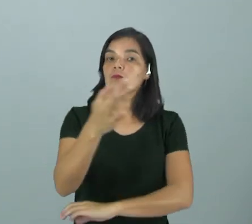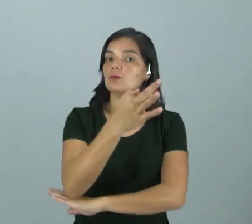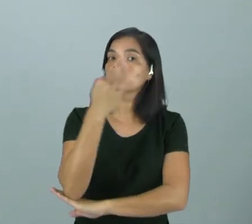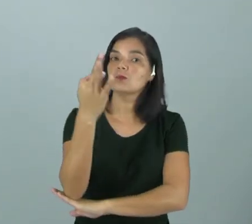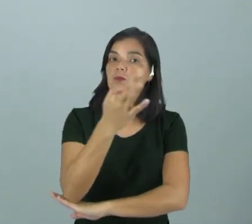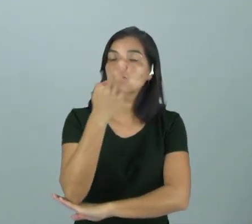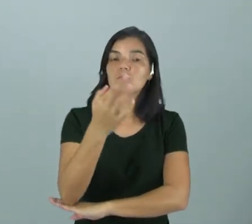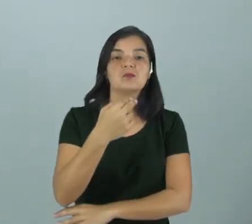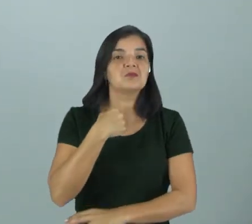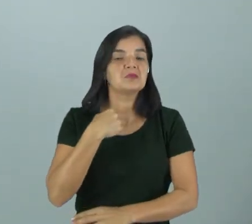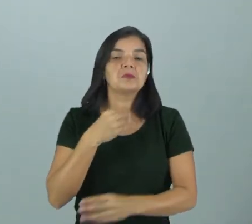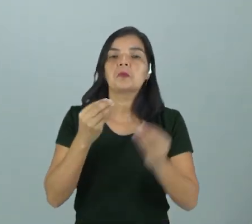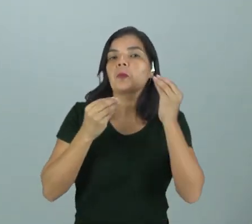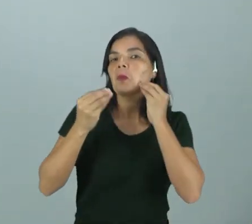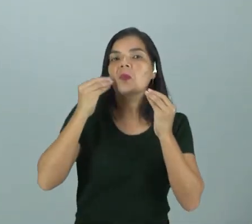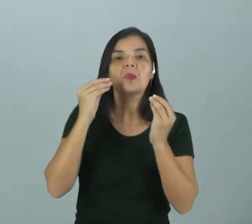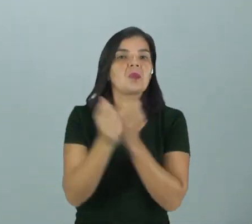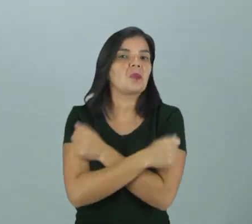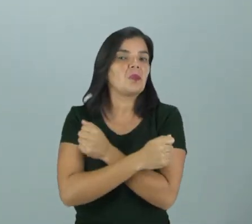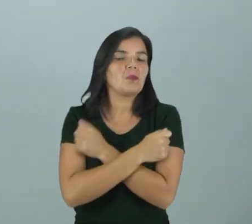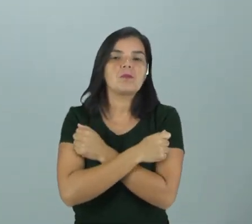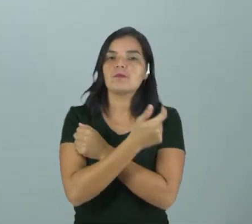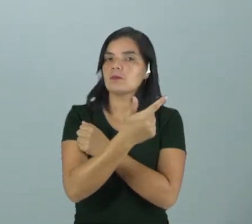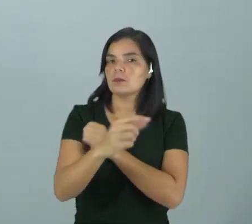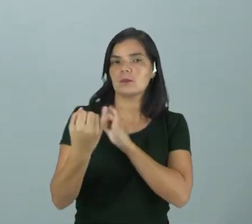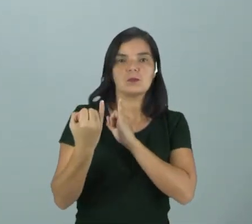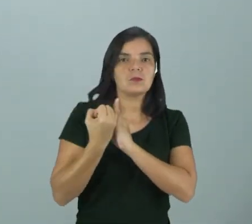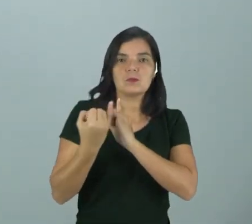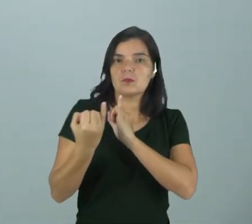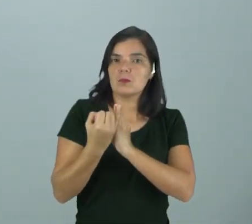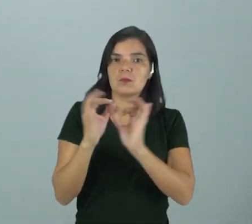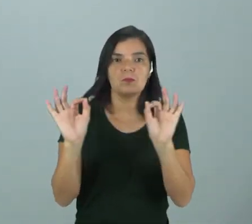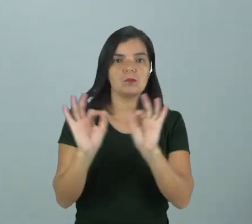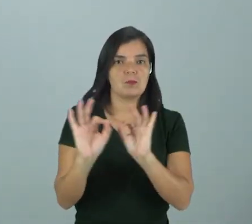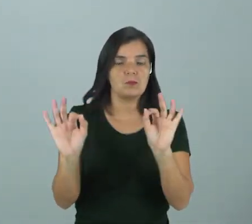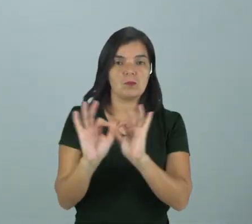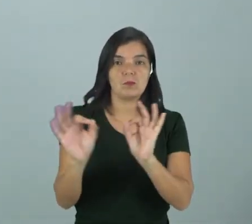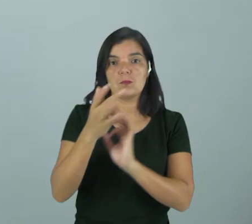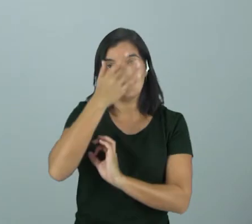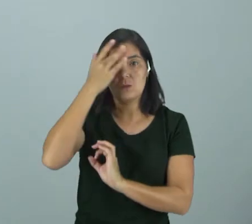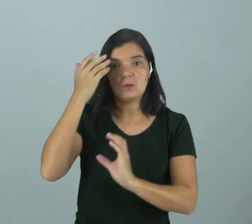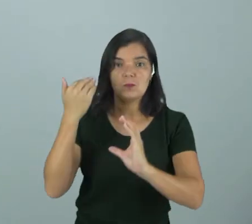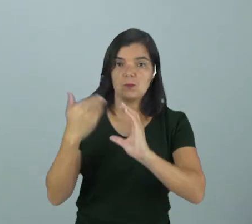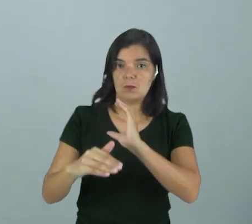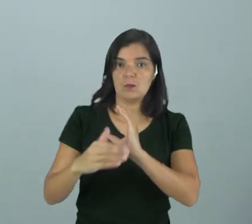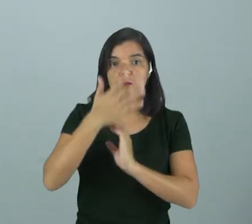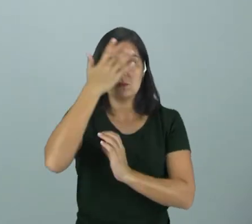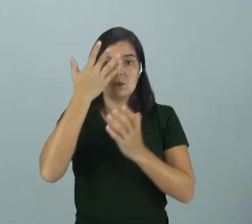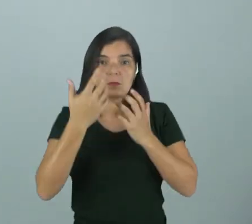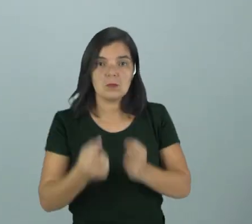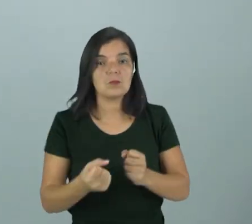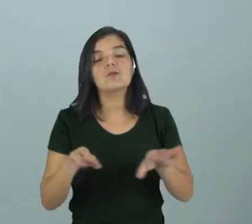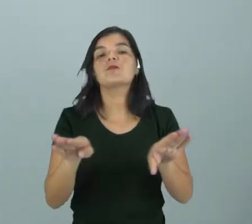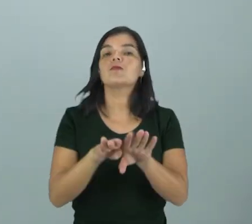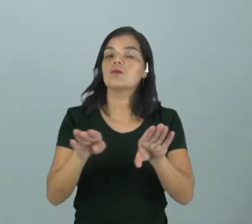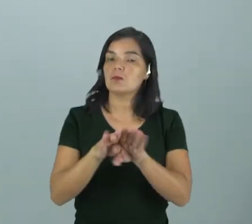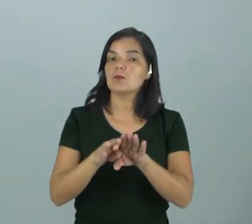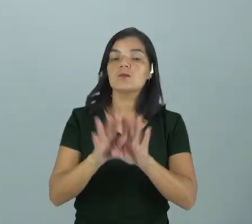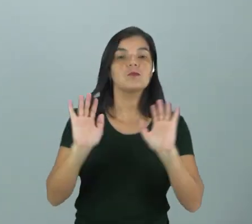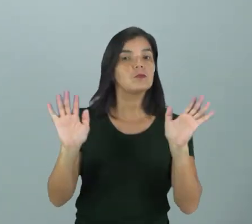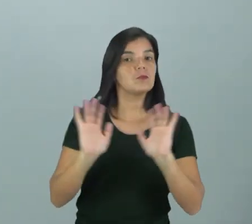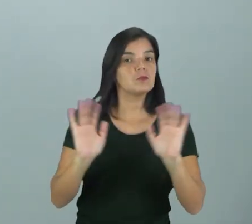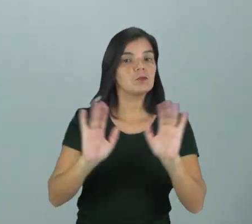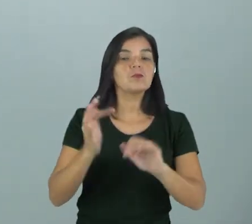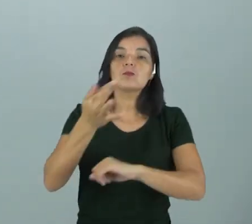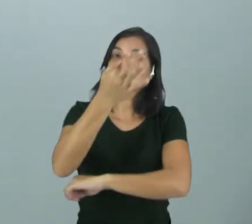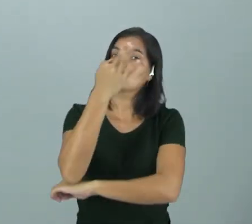pode vir escrito beijos, abraços, pois não há intimidade entre o remetente e o destinatário. Deve ser uma